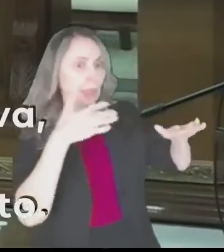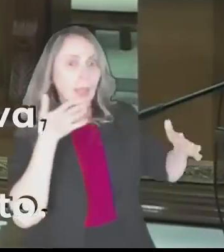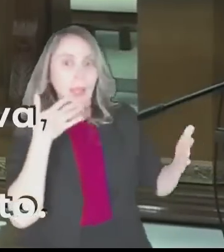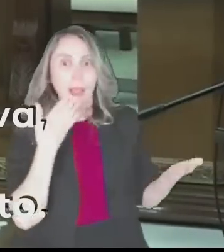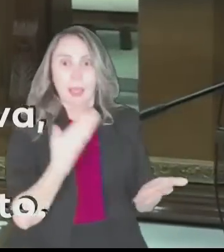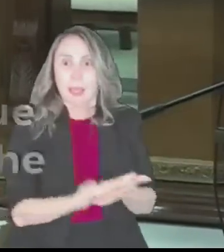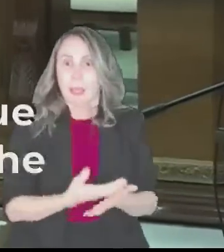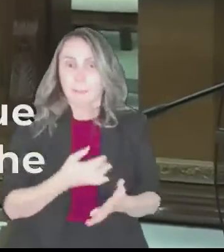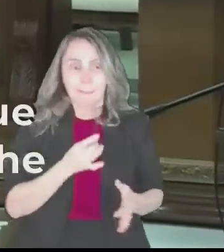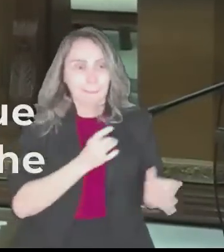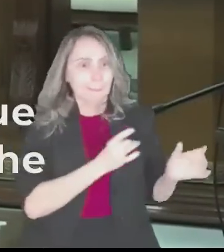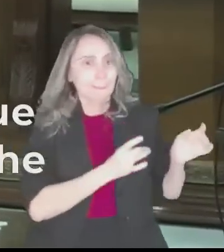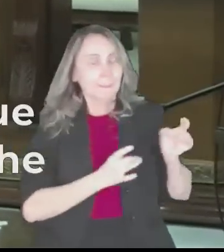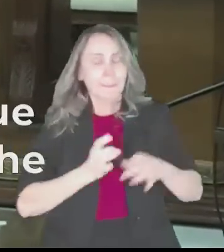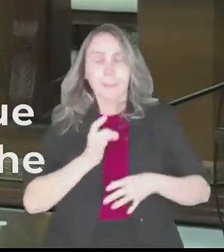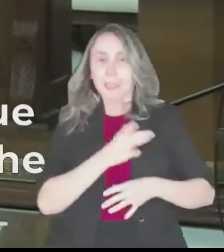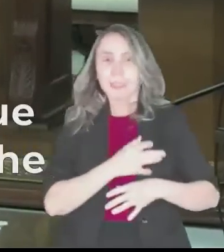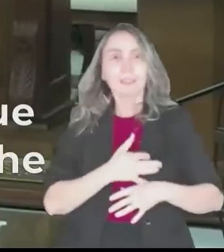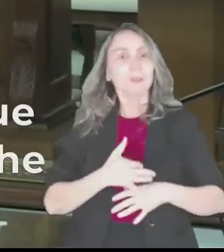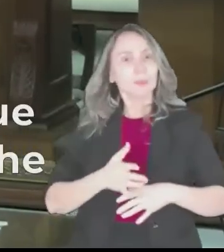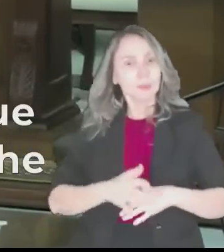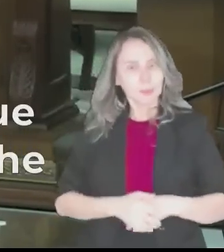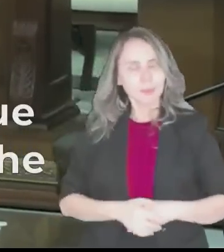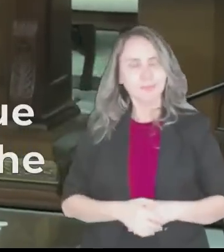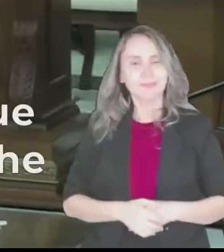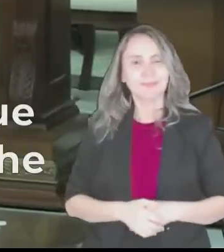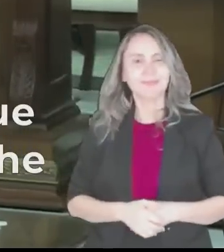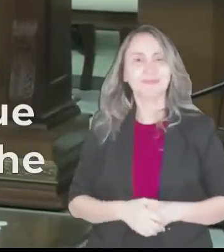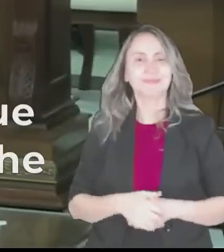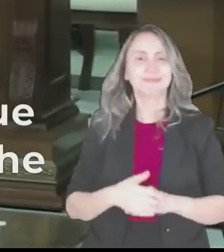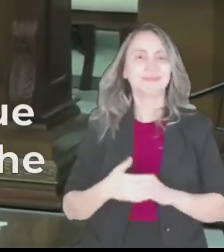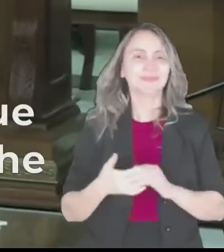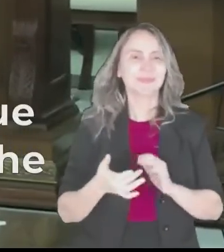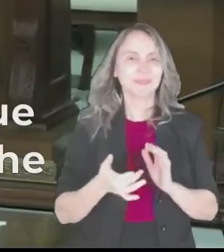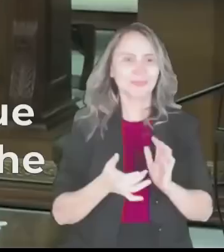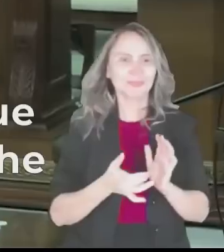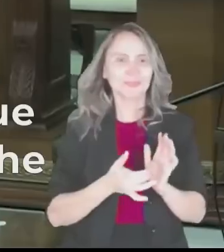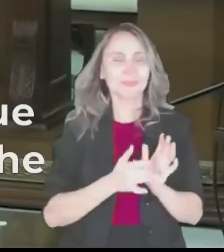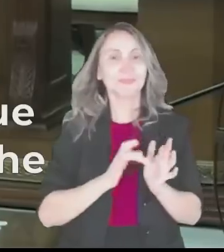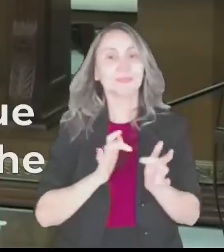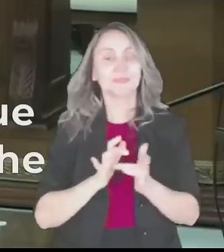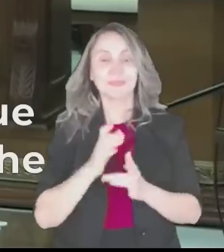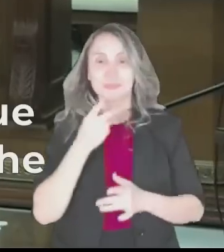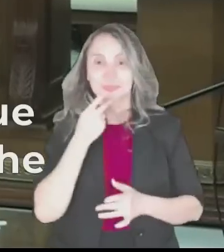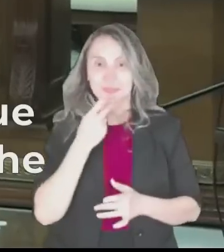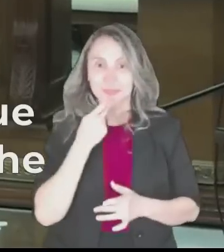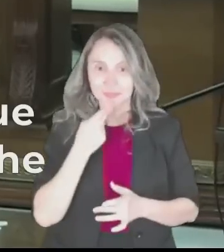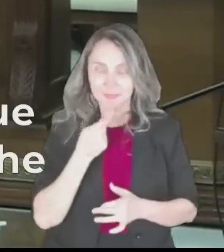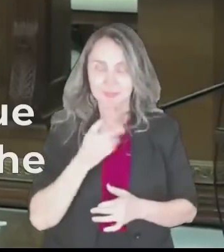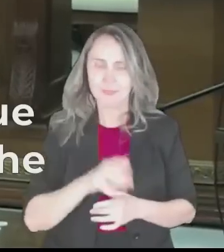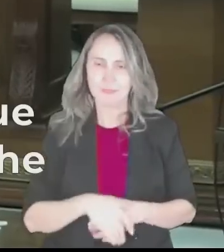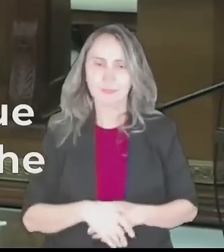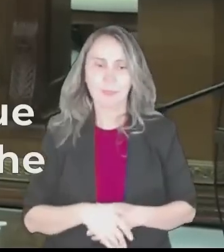Prossiga. E mandou-lhes expressamente que ninguém o soubesse, e disse que lhe